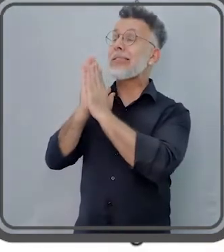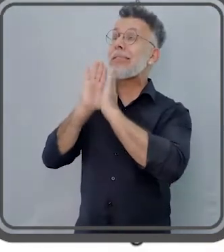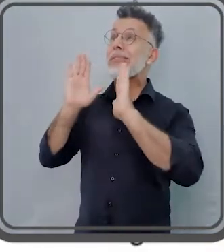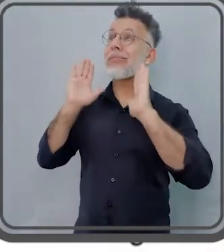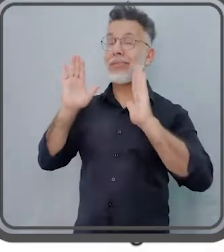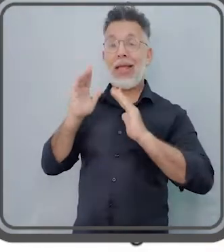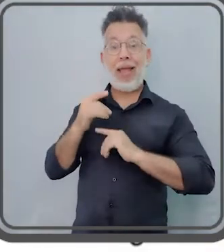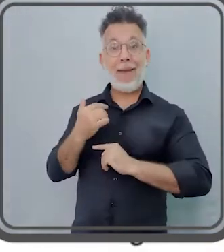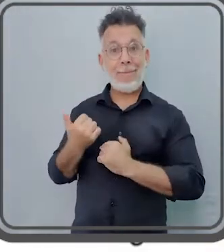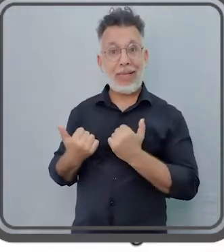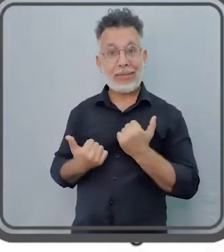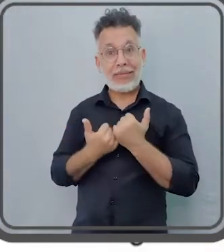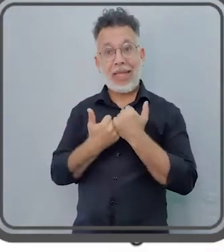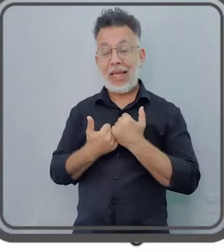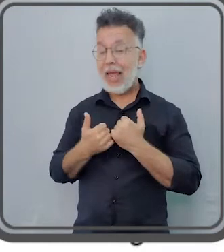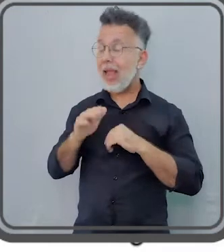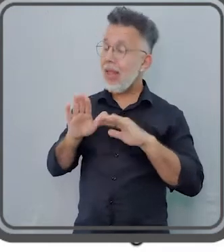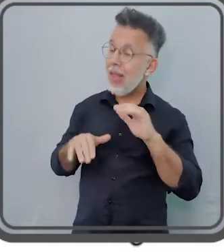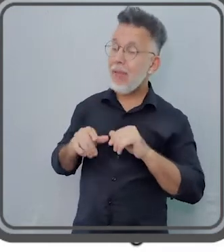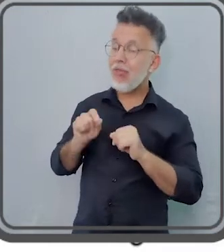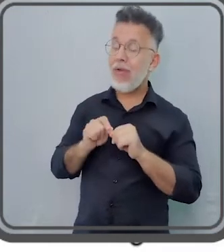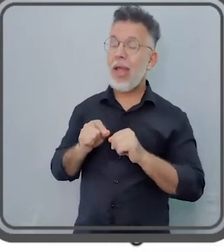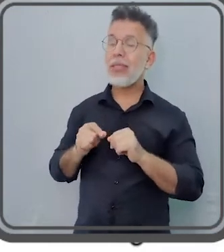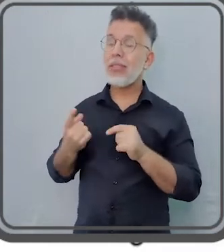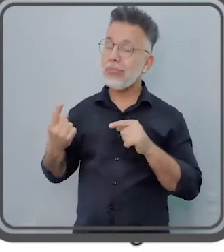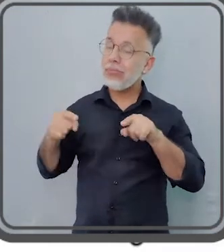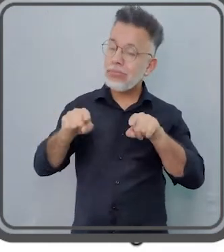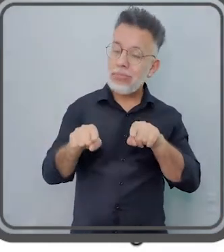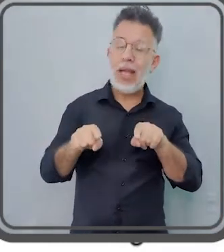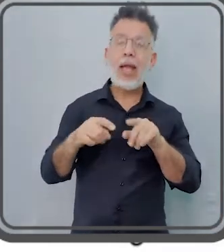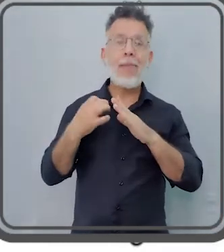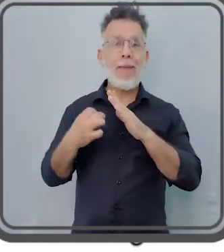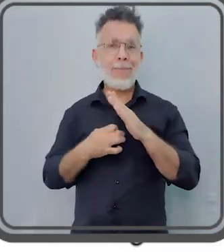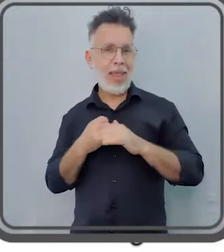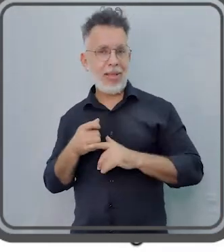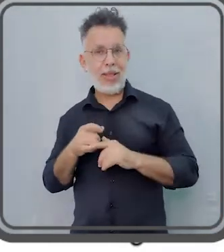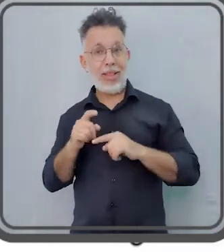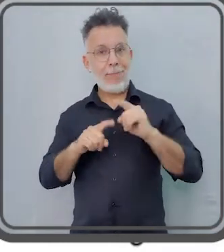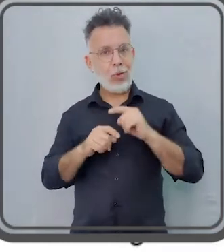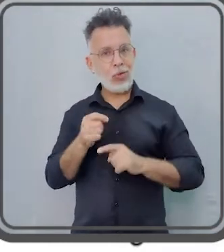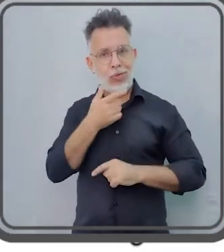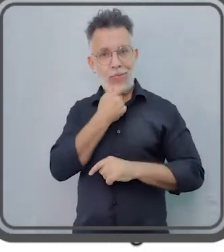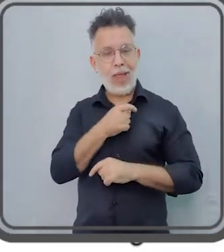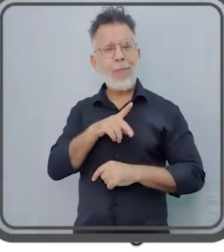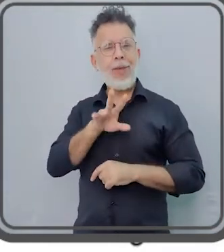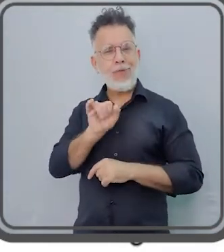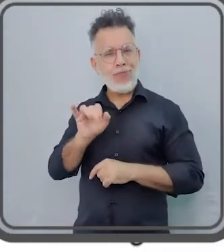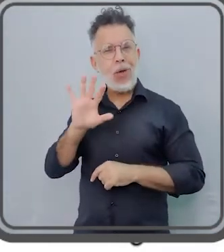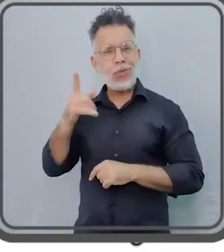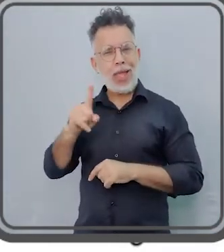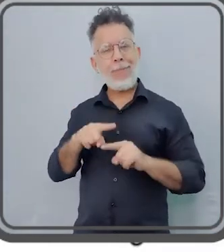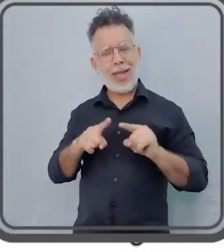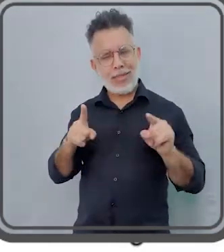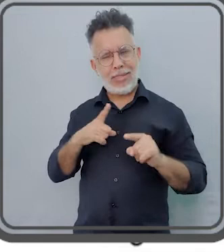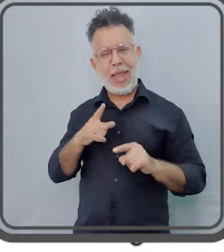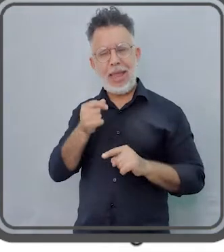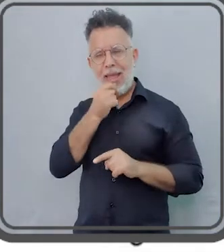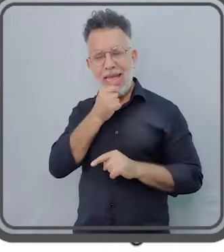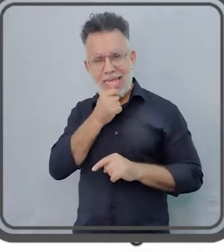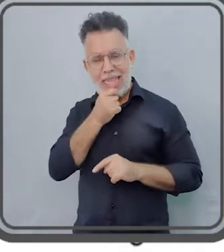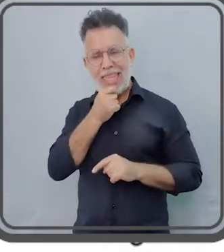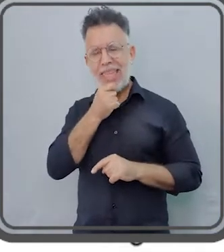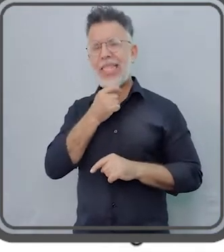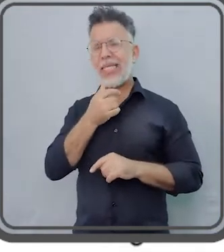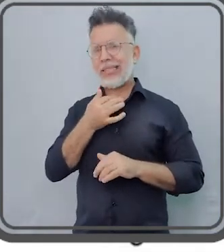braço de produtos masculinos, mas eu acho que vai acontecer sim, mas ainda vejo um pouco mais de resistência. Por isso que esse